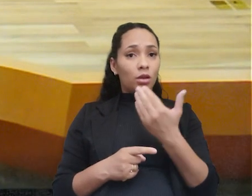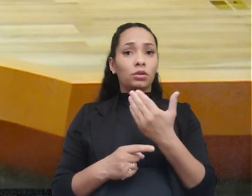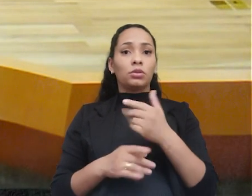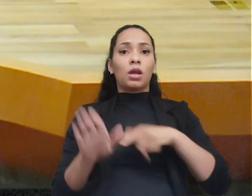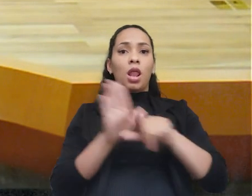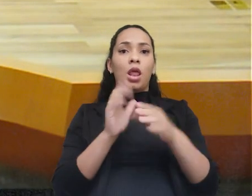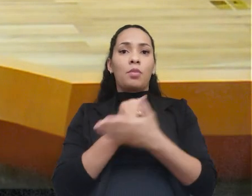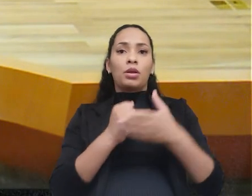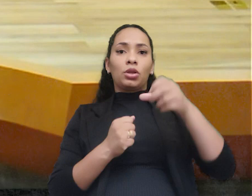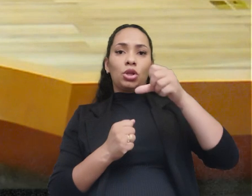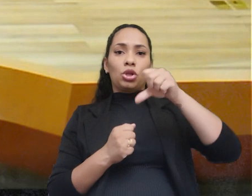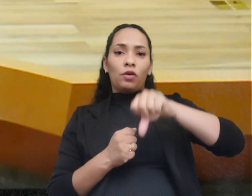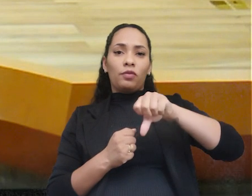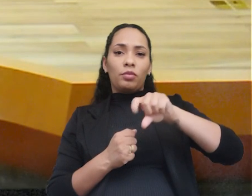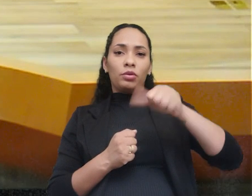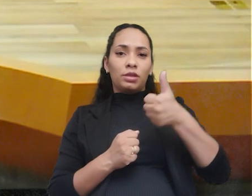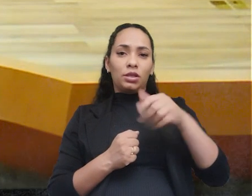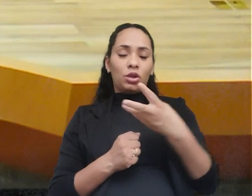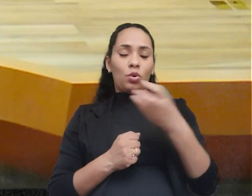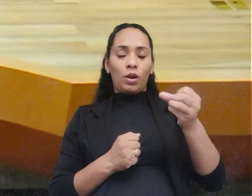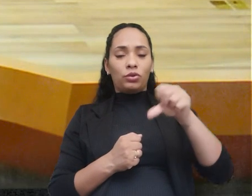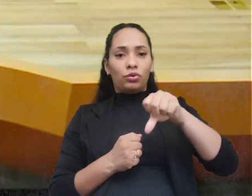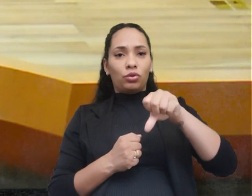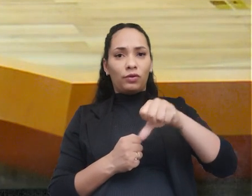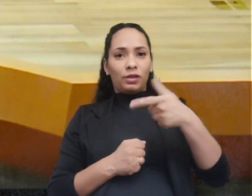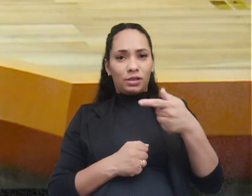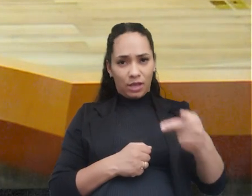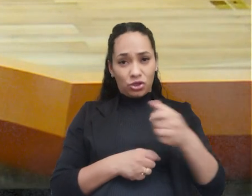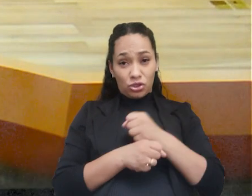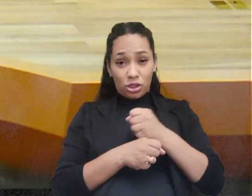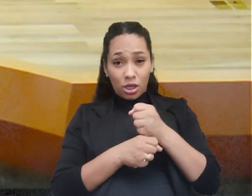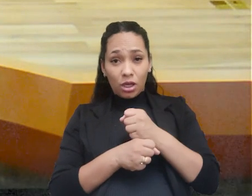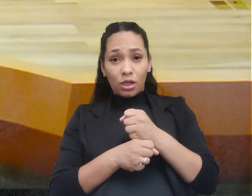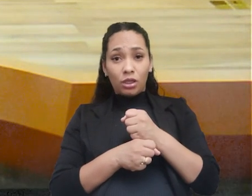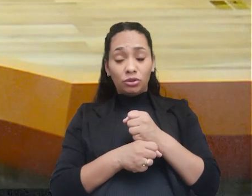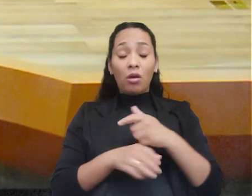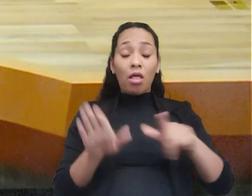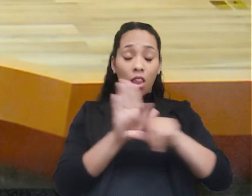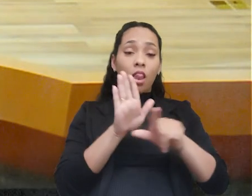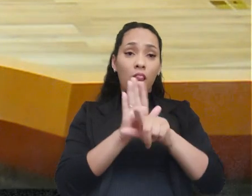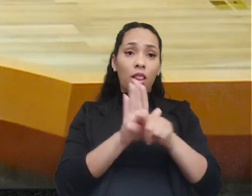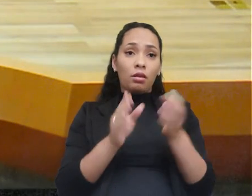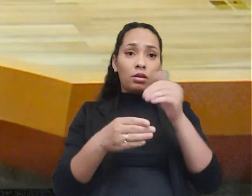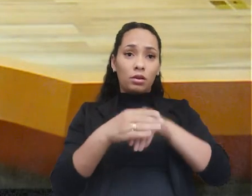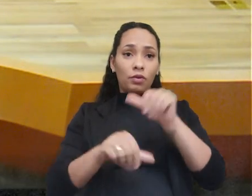na Lei 9.504/97, a lei das eleições. Na verdade, esse prazo foi modificado pela